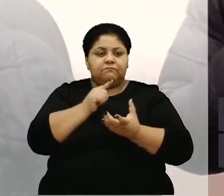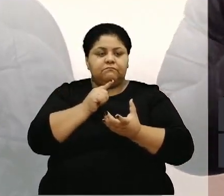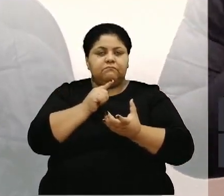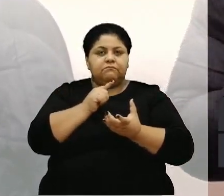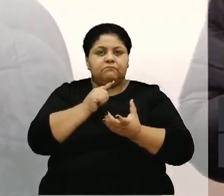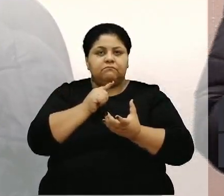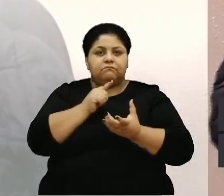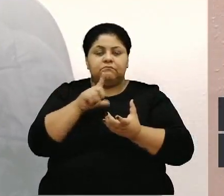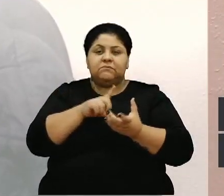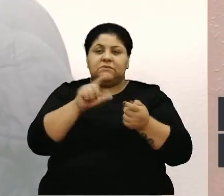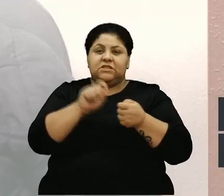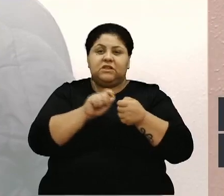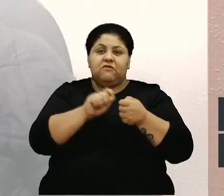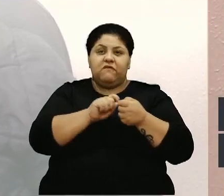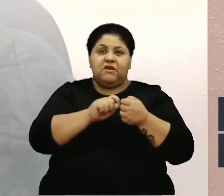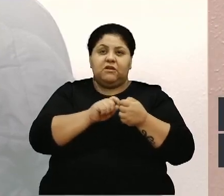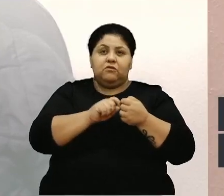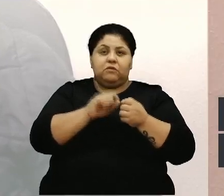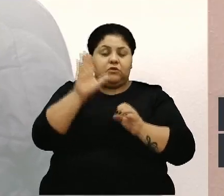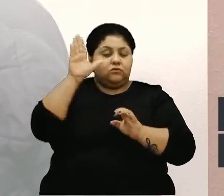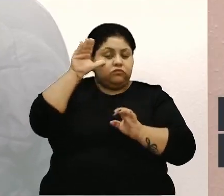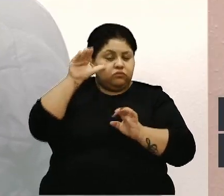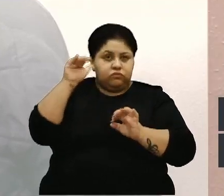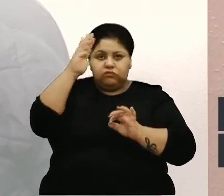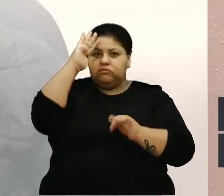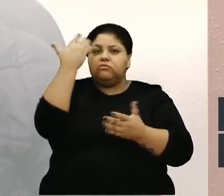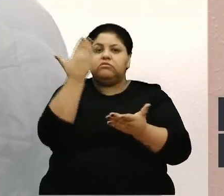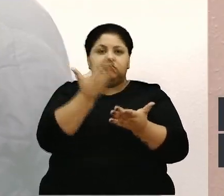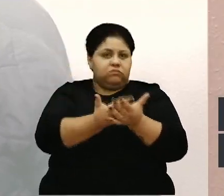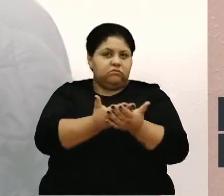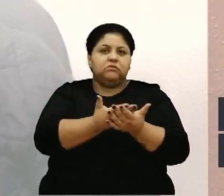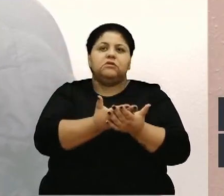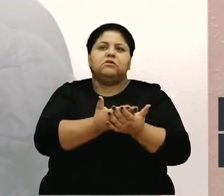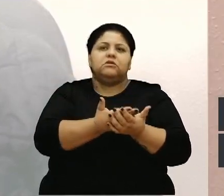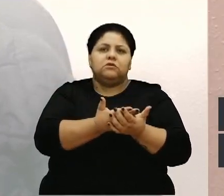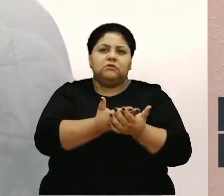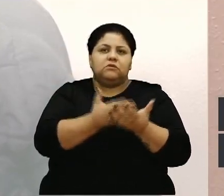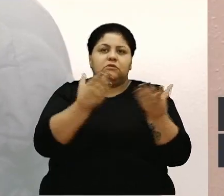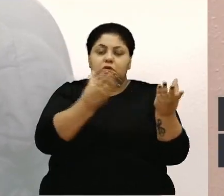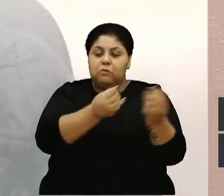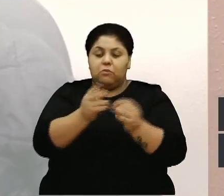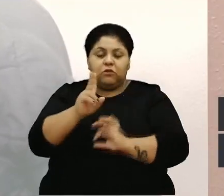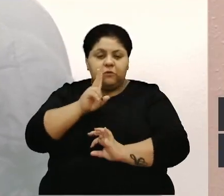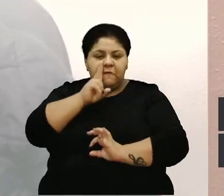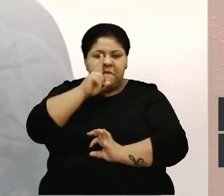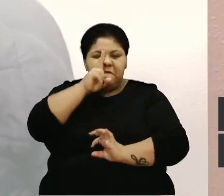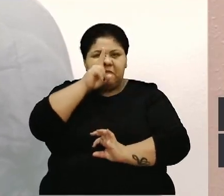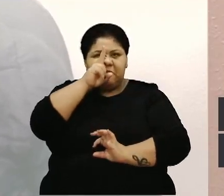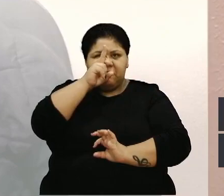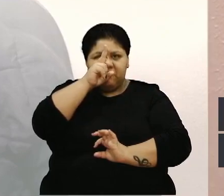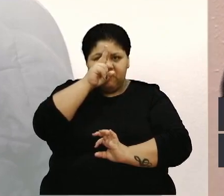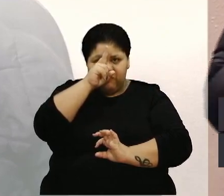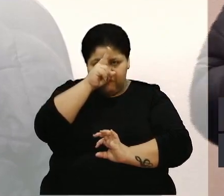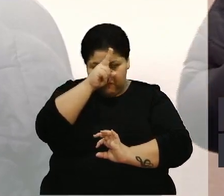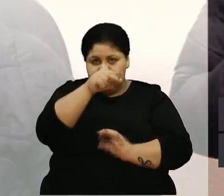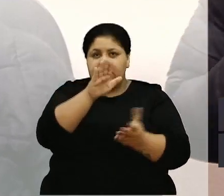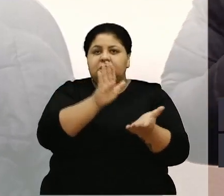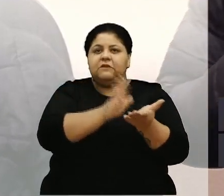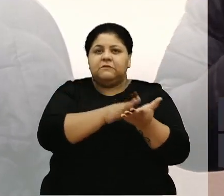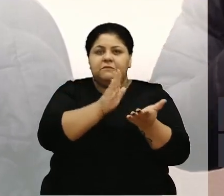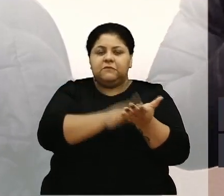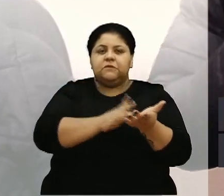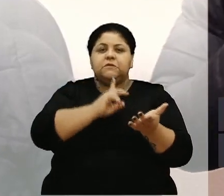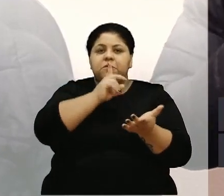tenho feito algumas análises e acredito que o turismo interno vai ser algo muito forte. E essa proposição do vereador Meneguzzi aqui